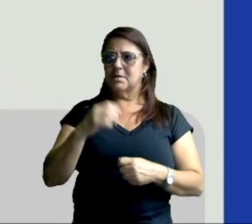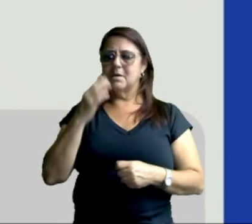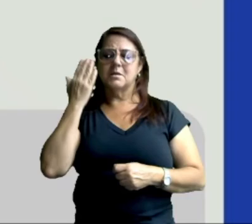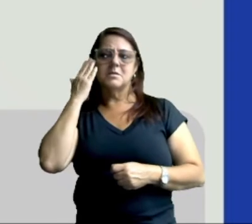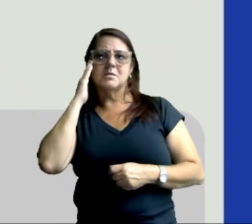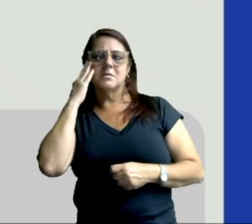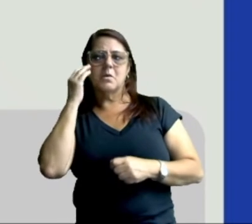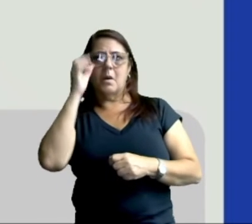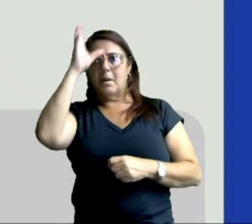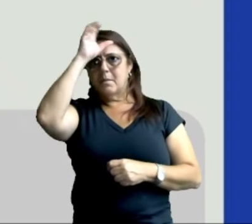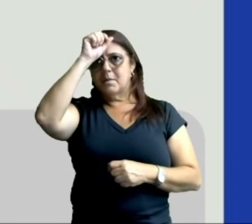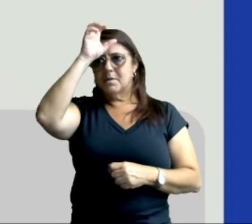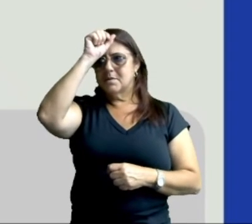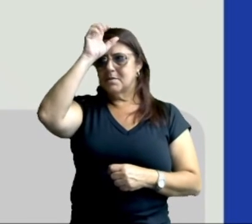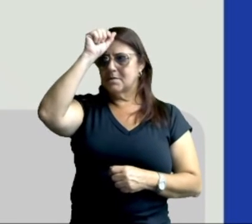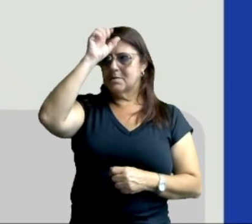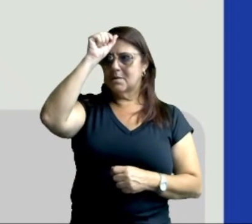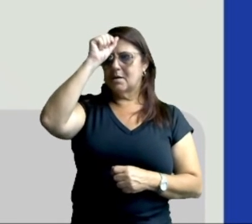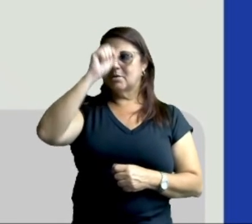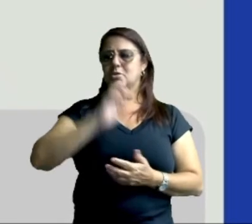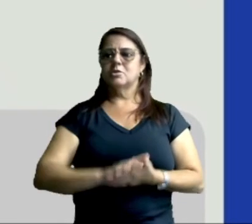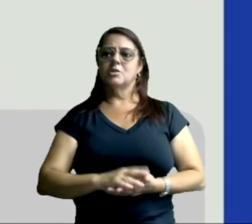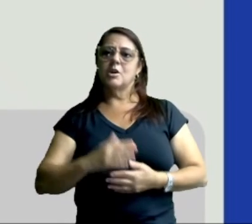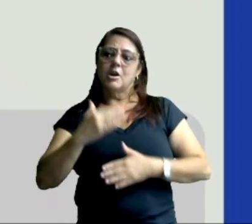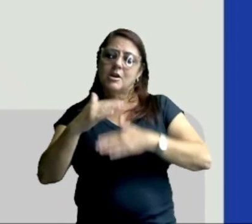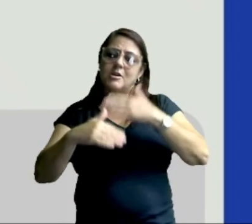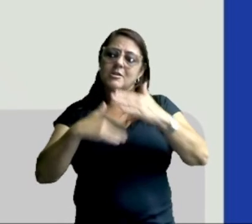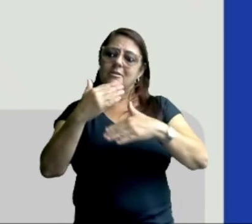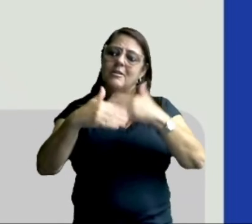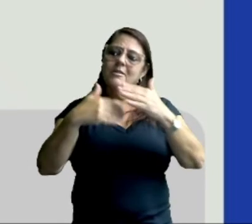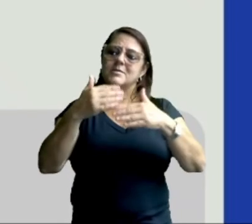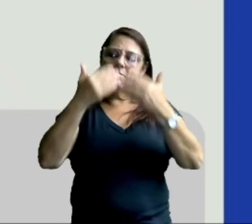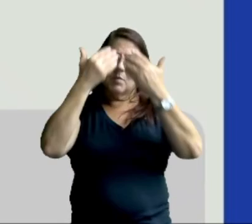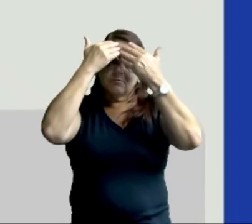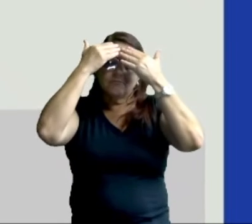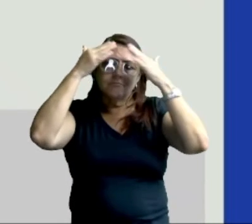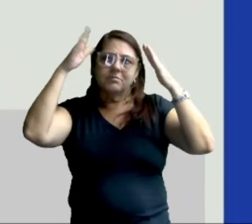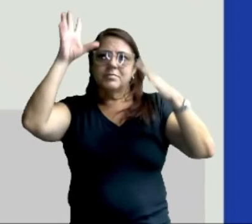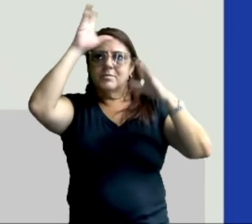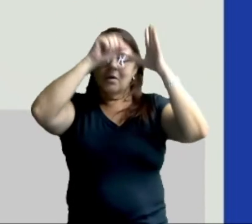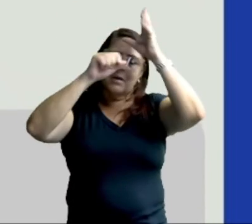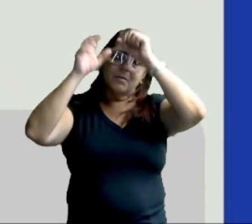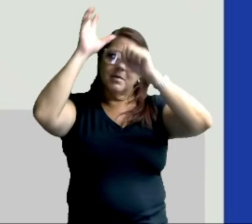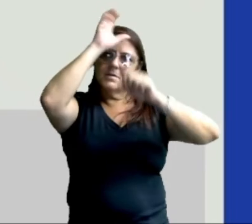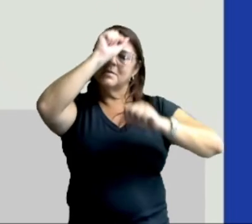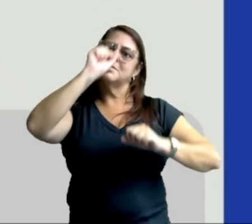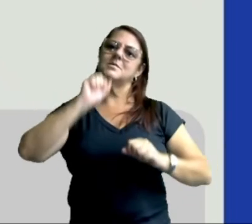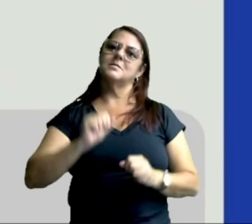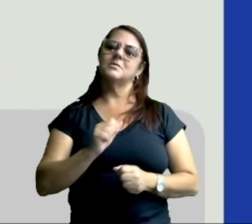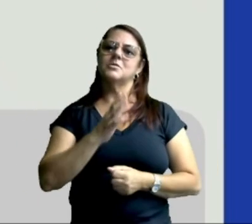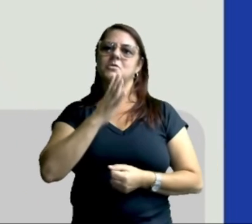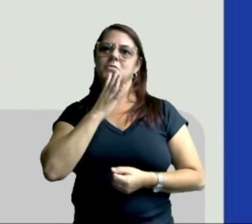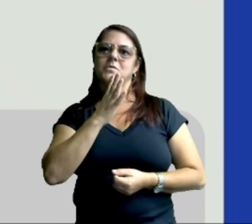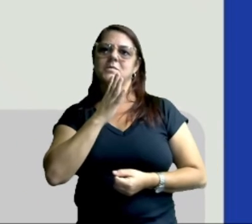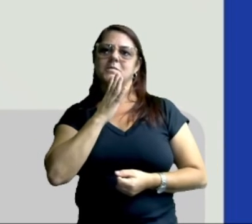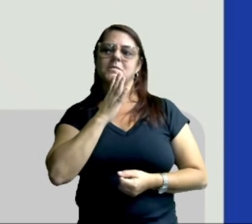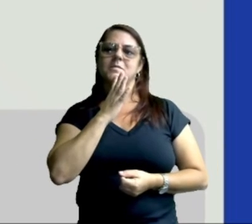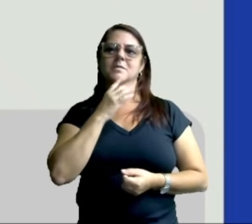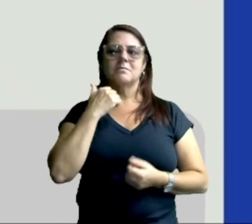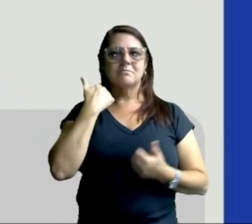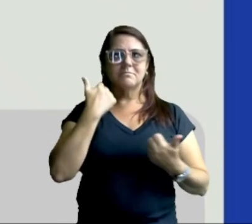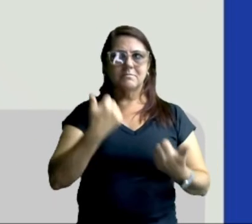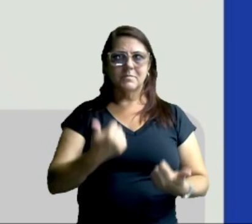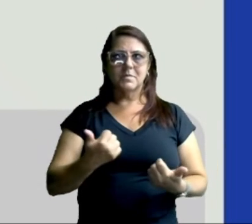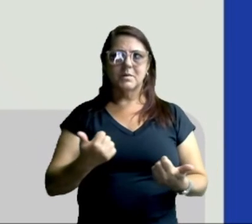e estimular a nossa reflexão para aprendizagem e conhecimento, tá